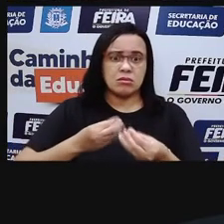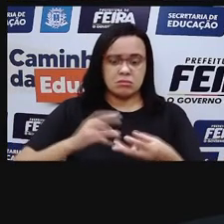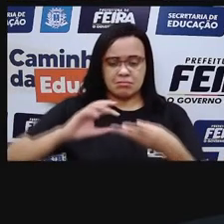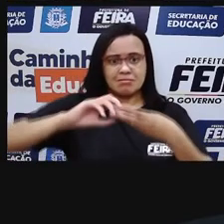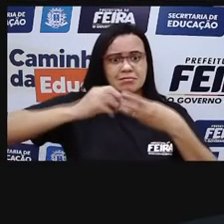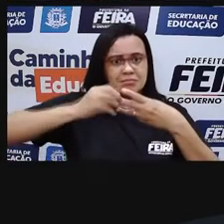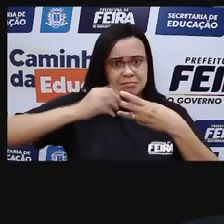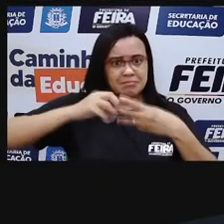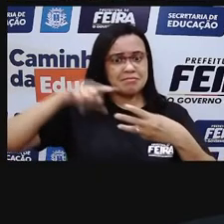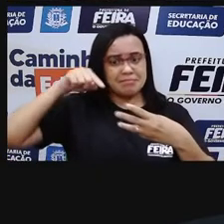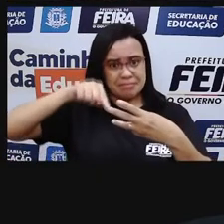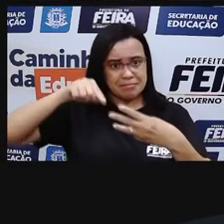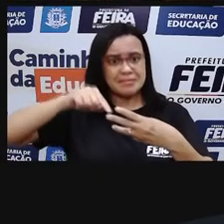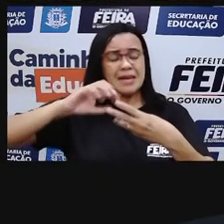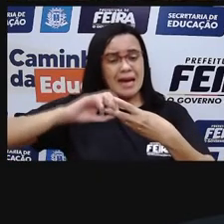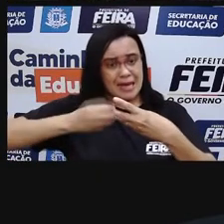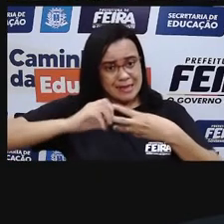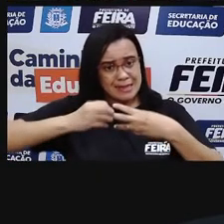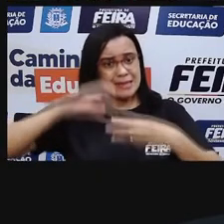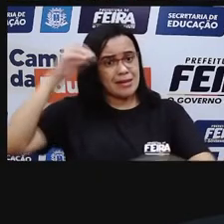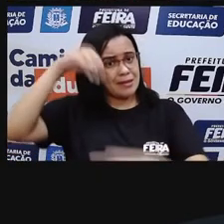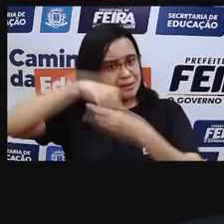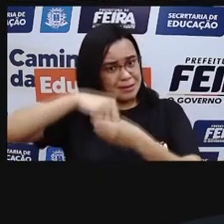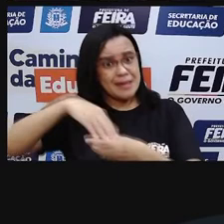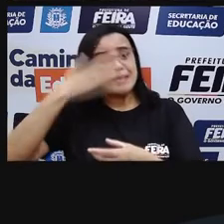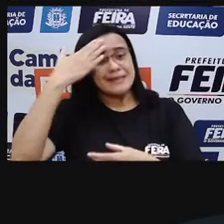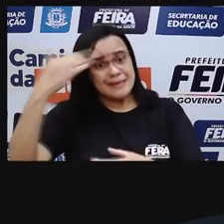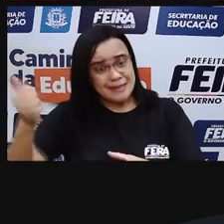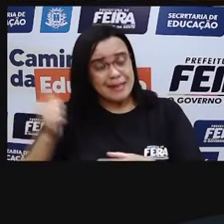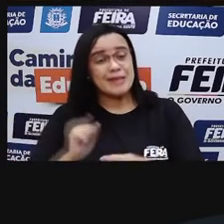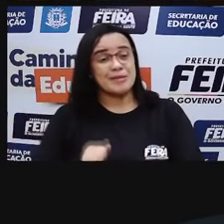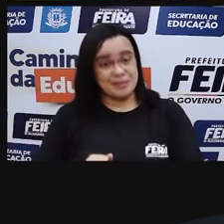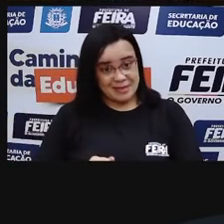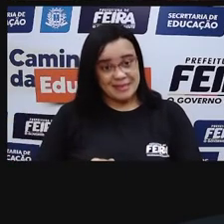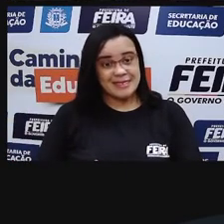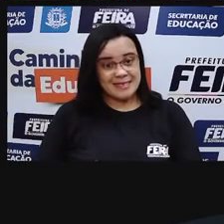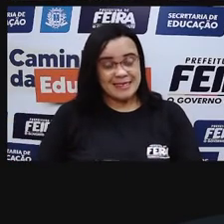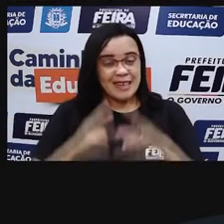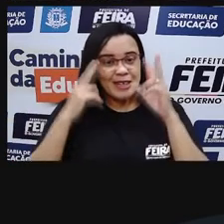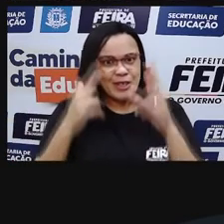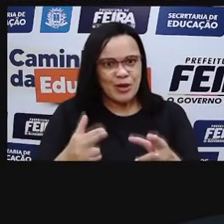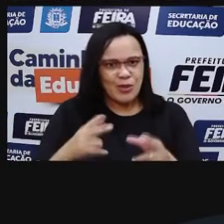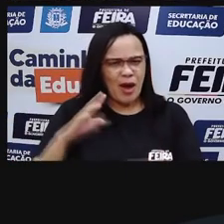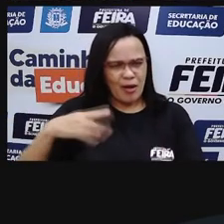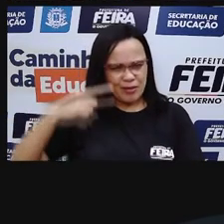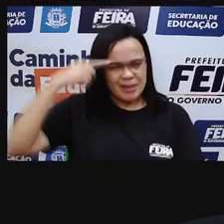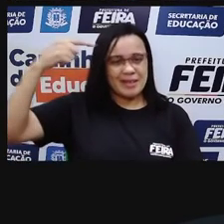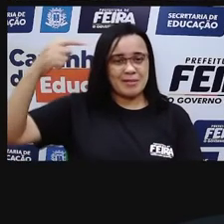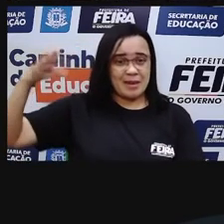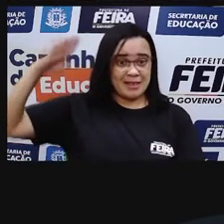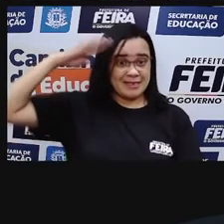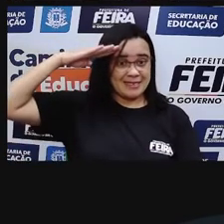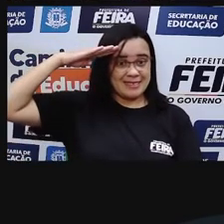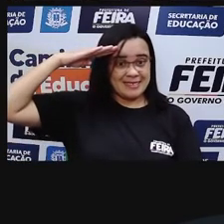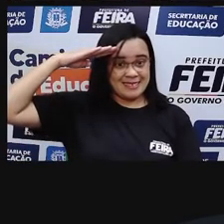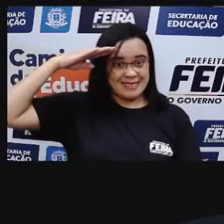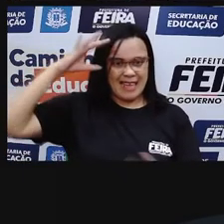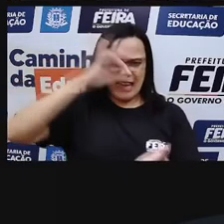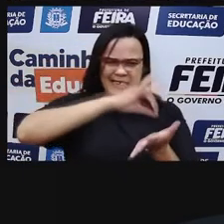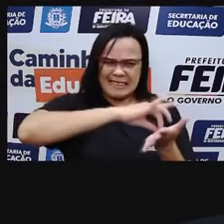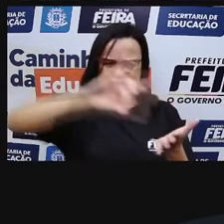esse micro-organismo enfraquecido como um inimigo. E então comece a produzir anticorpos.